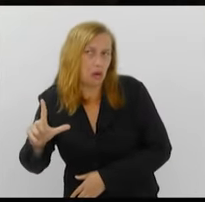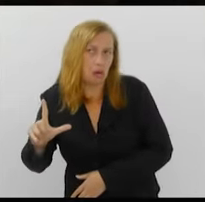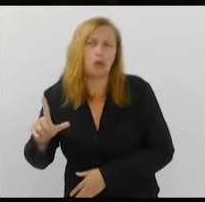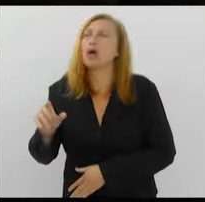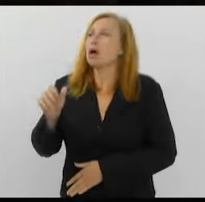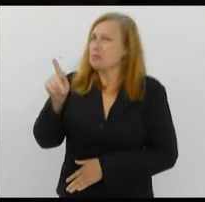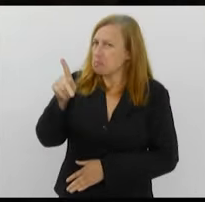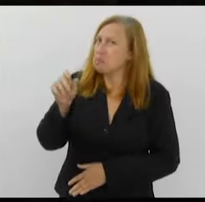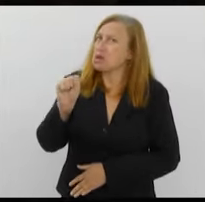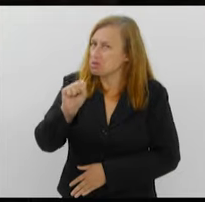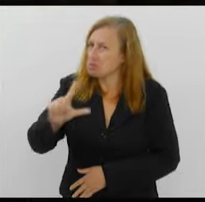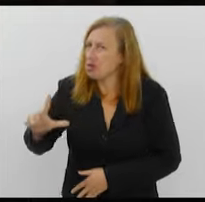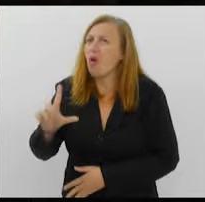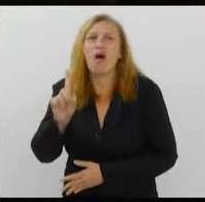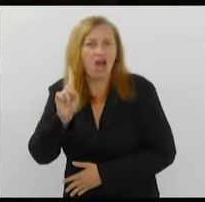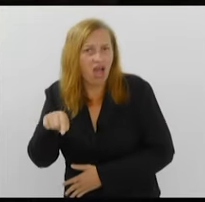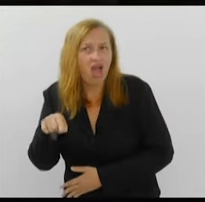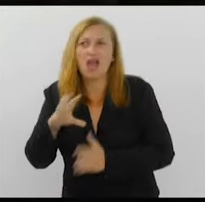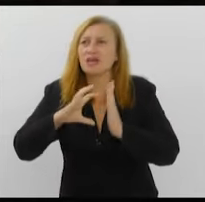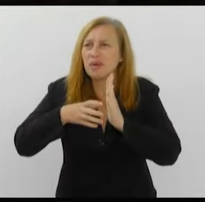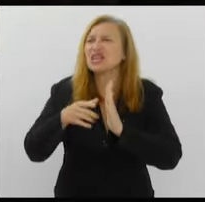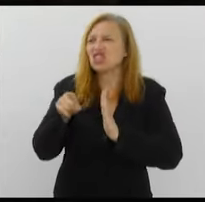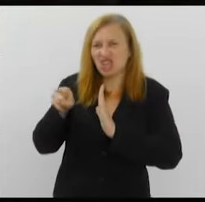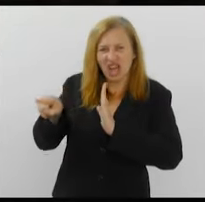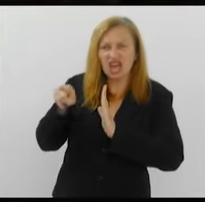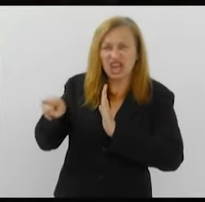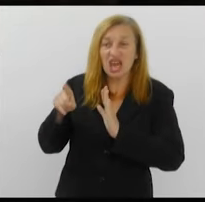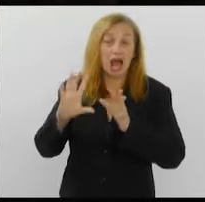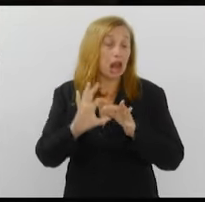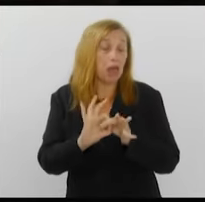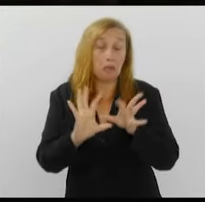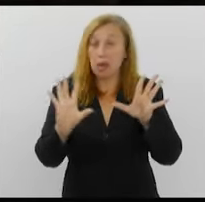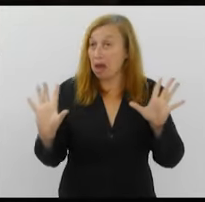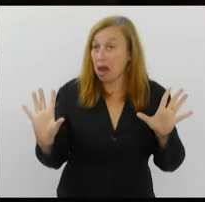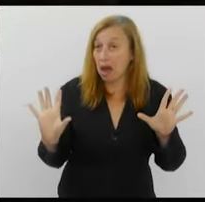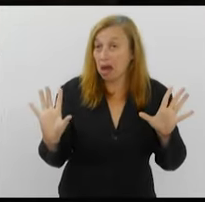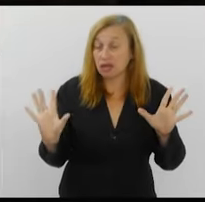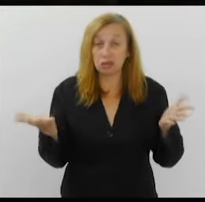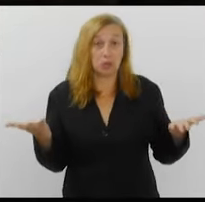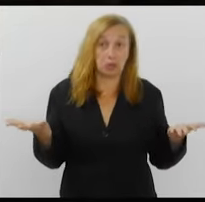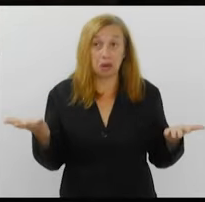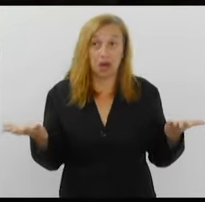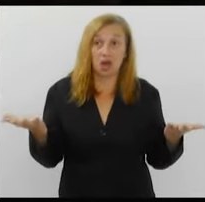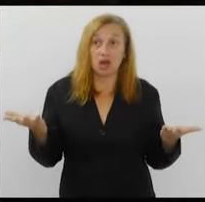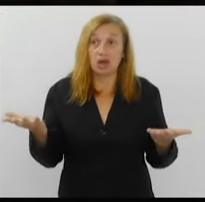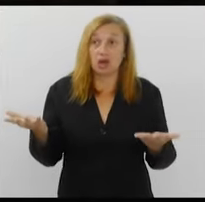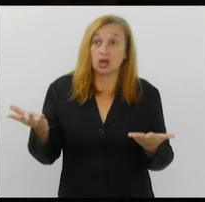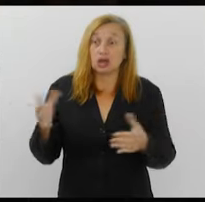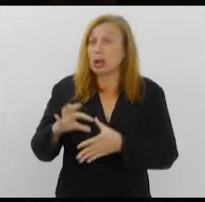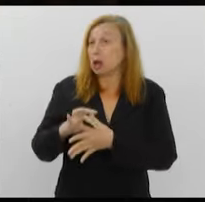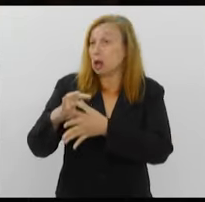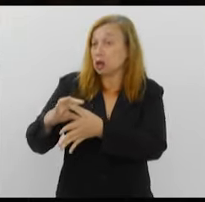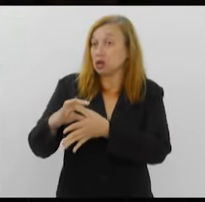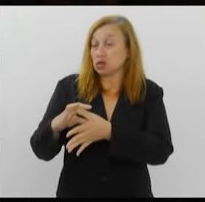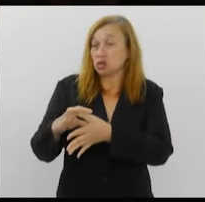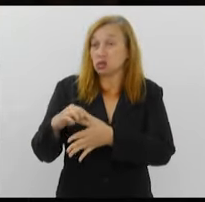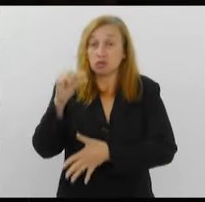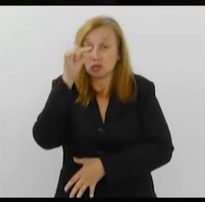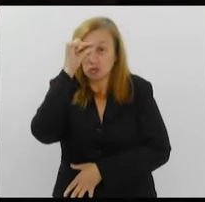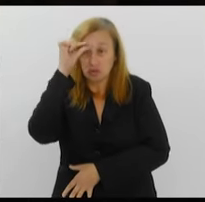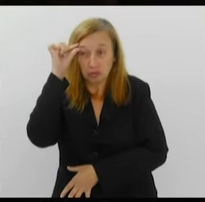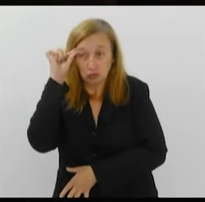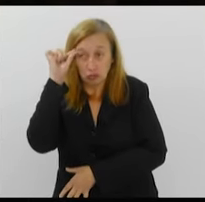mesmo, PSOL, esse mesmo partido, liderado, vai ter como sempre o líder Marcelo Frouxo,